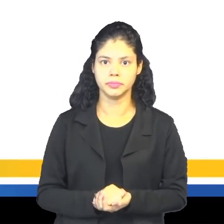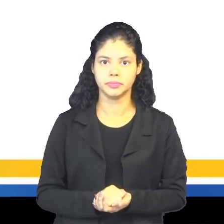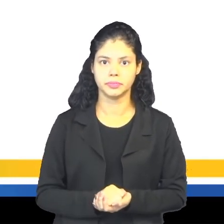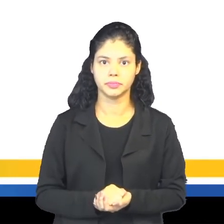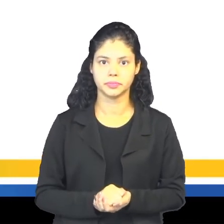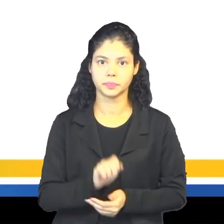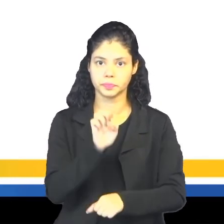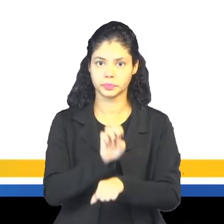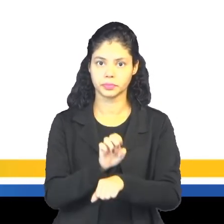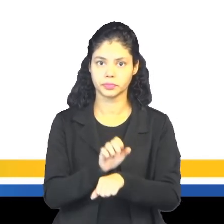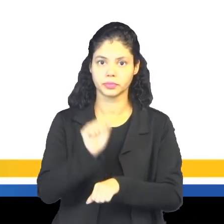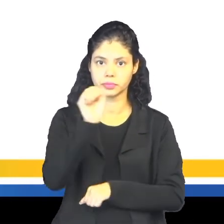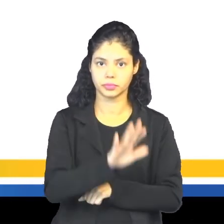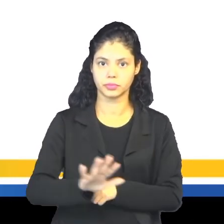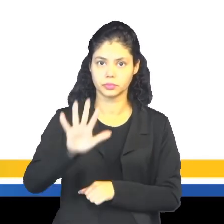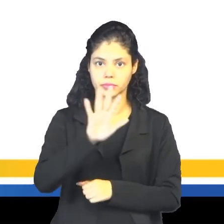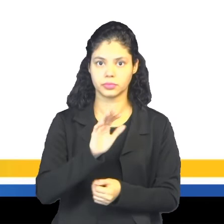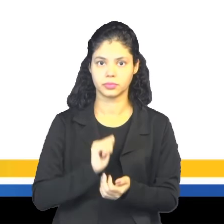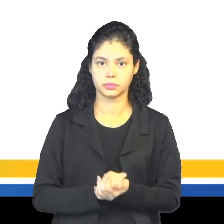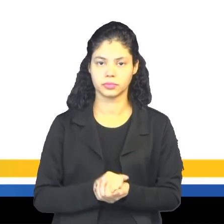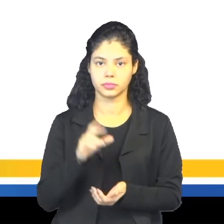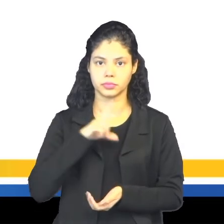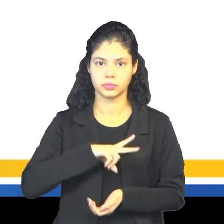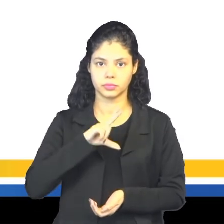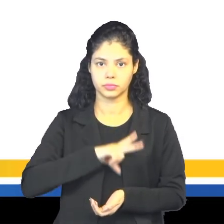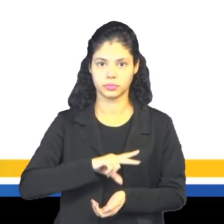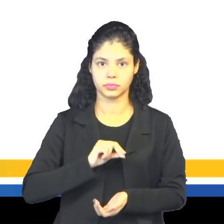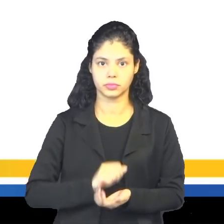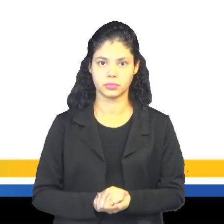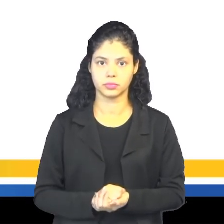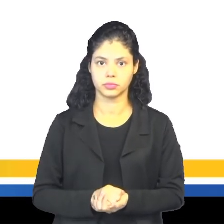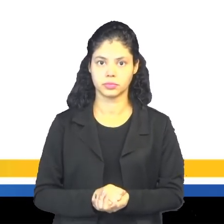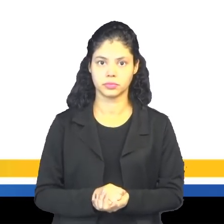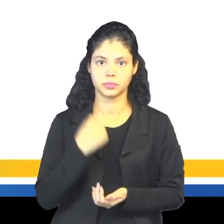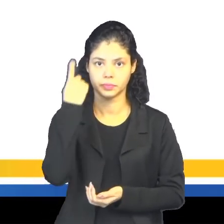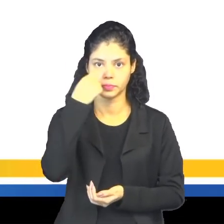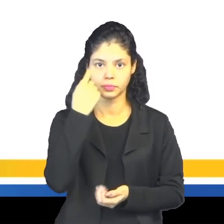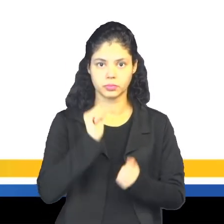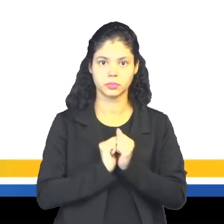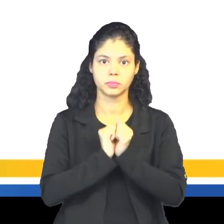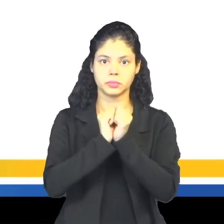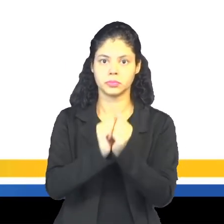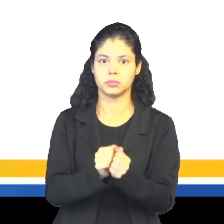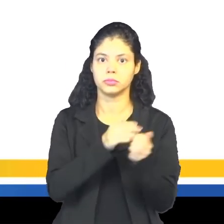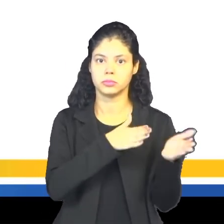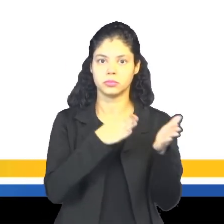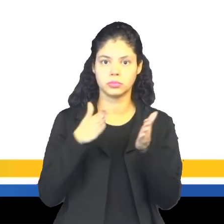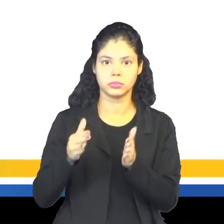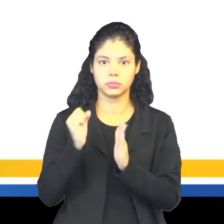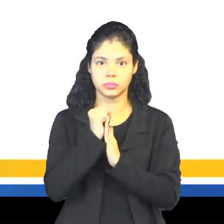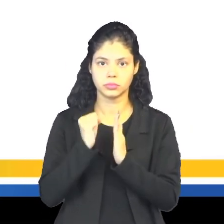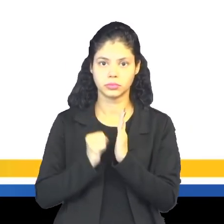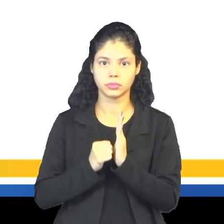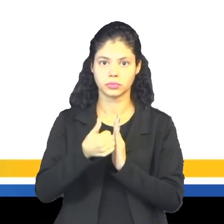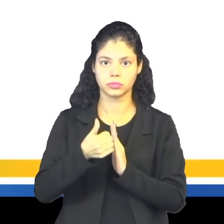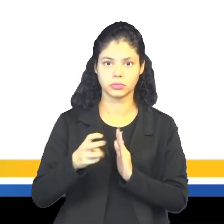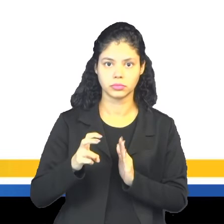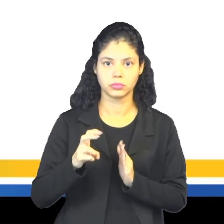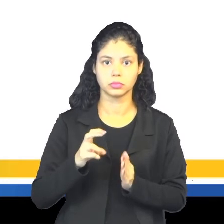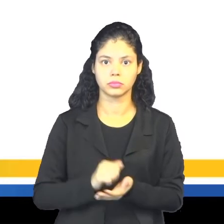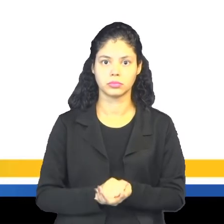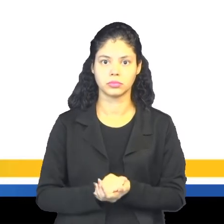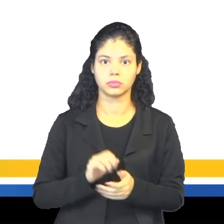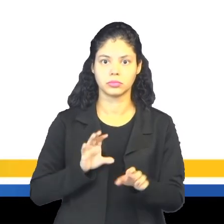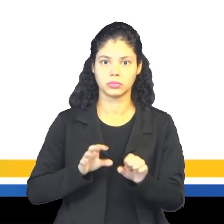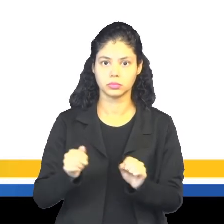Os Estados Nacionais, português e espanhol, só se consolidaram efetivamente a partir do século XV. A